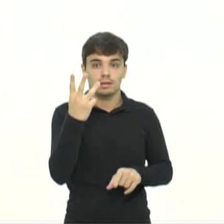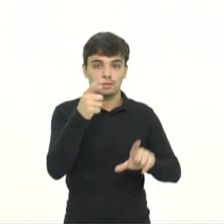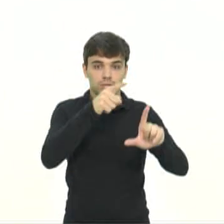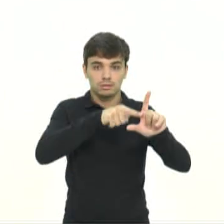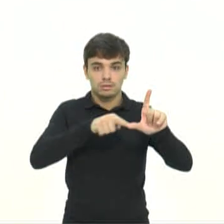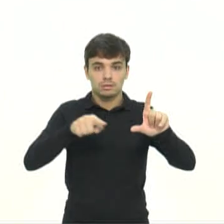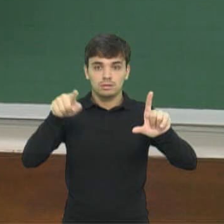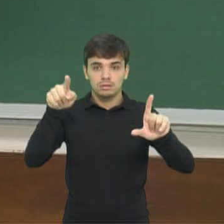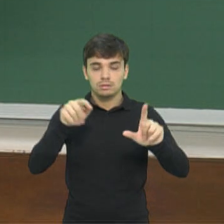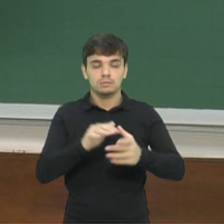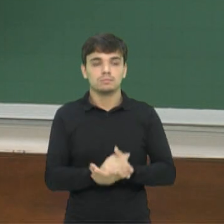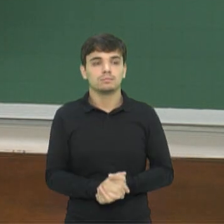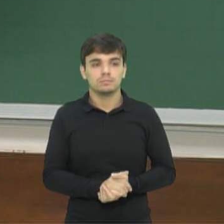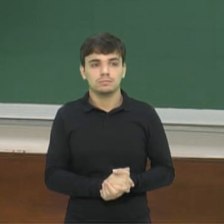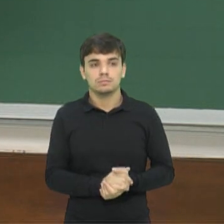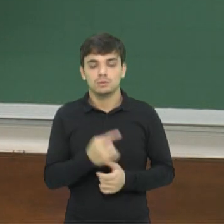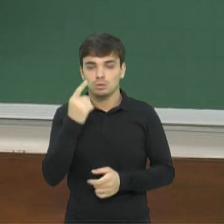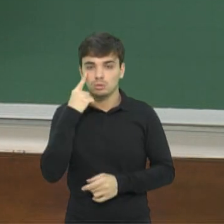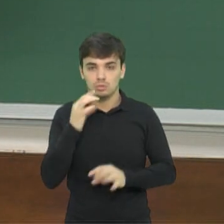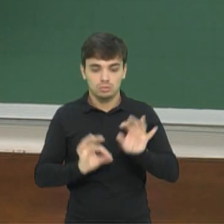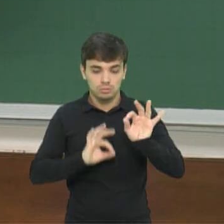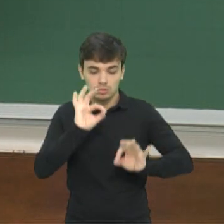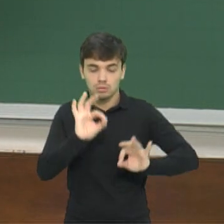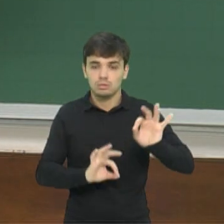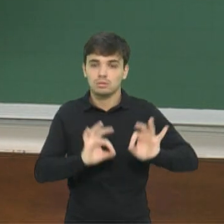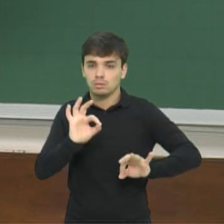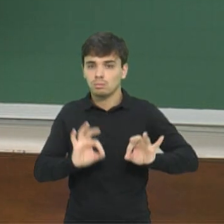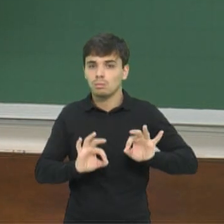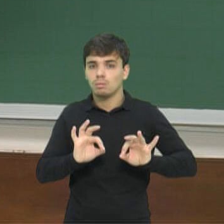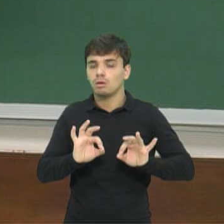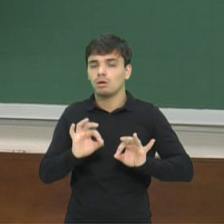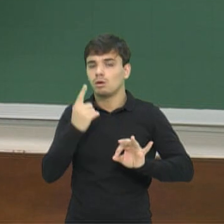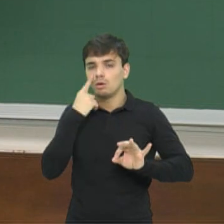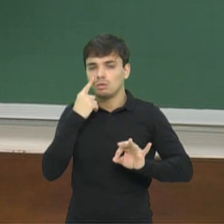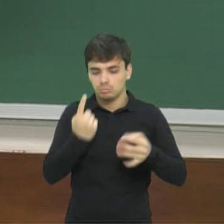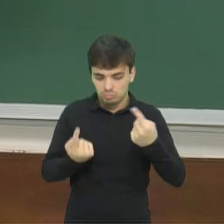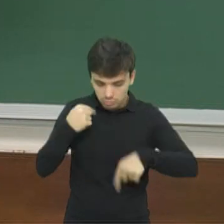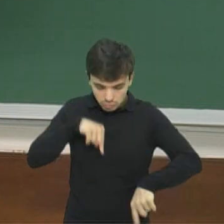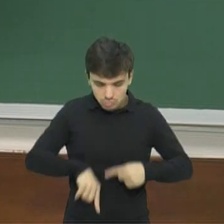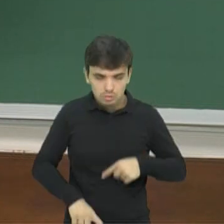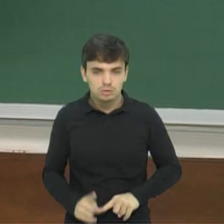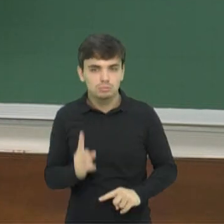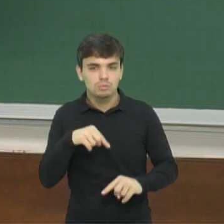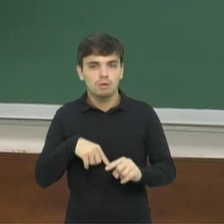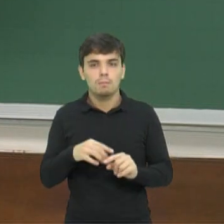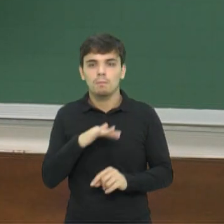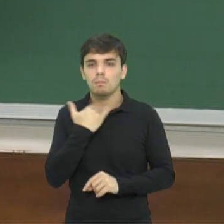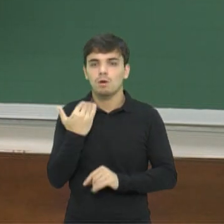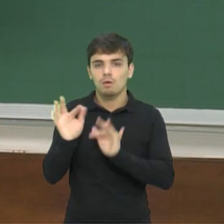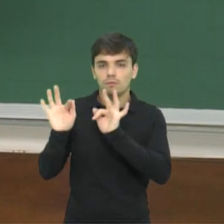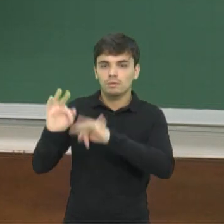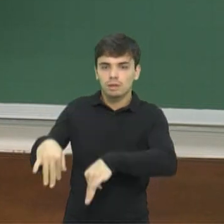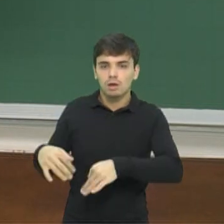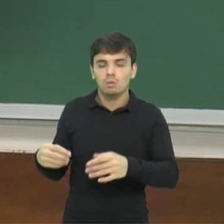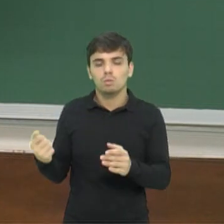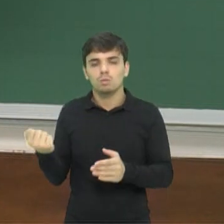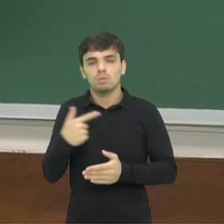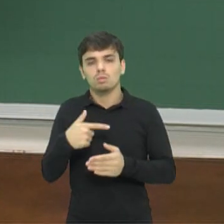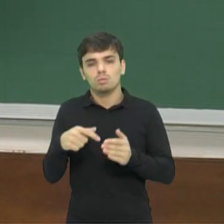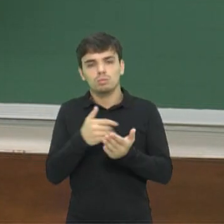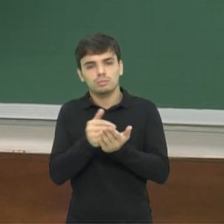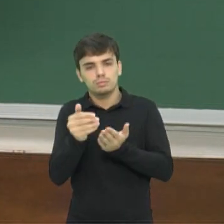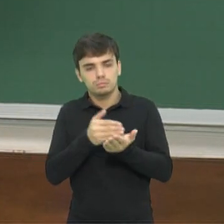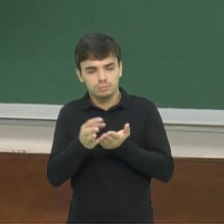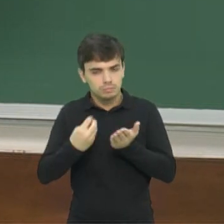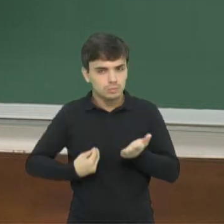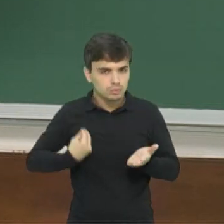ó, os organismos eles morrem muito mais lá no final do que no começo. Então, nasce uma certa quantidade,